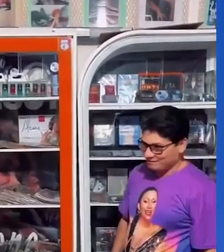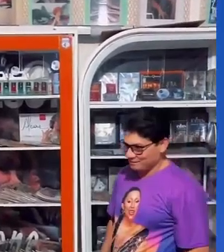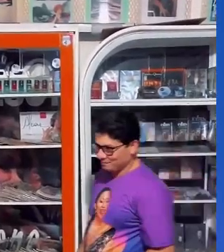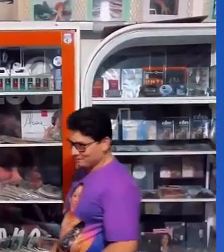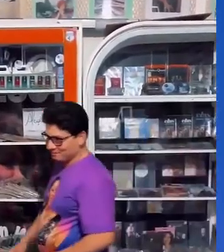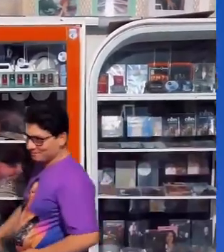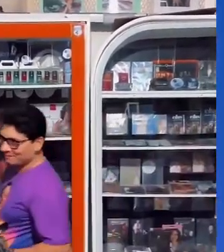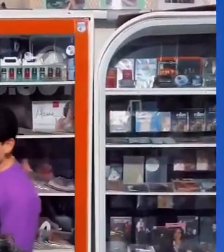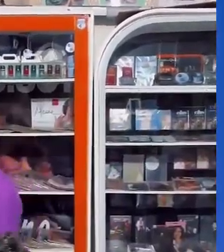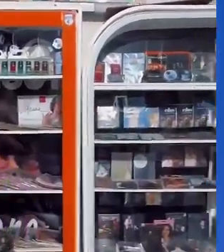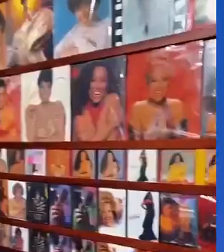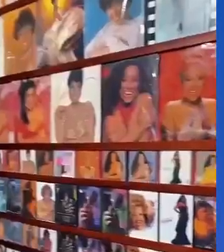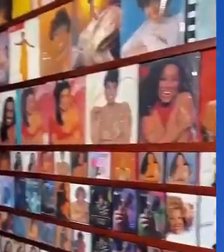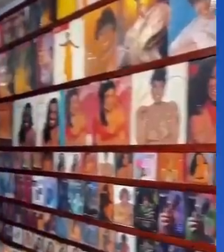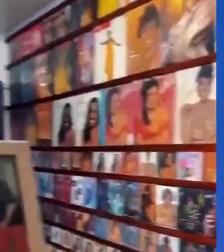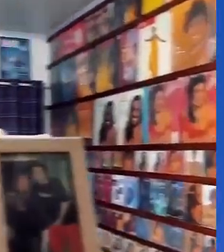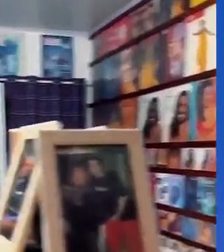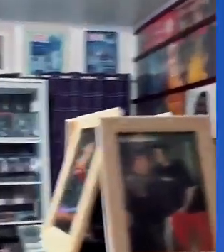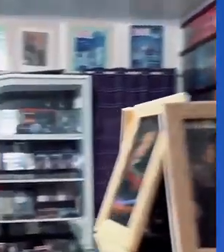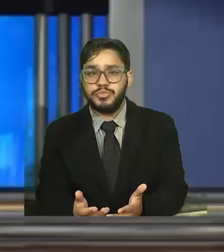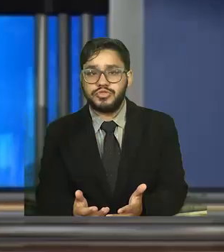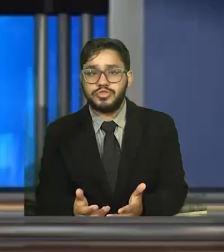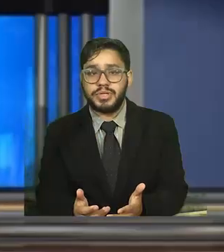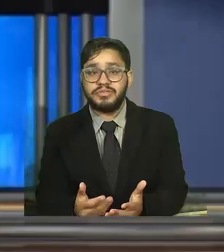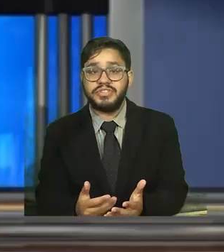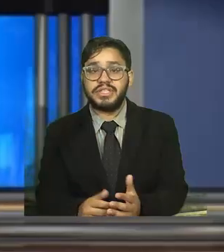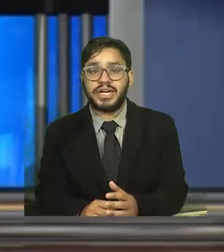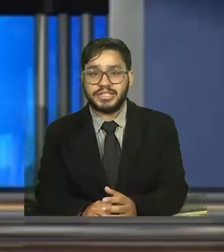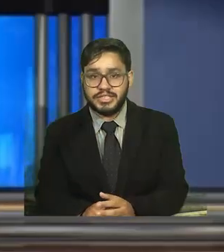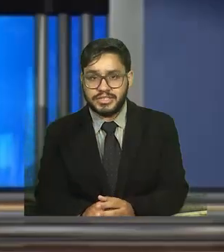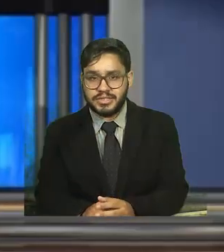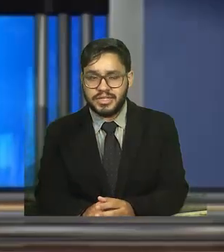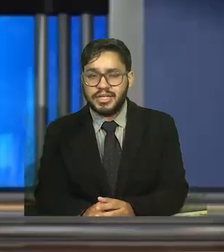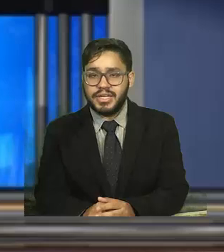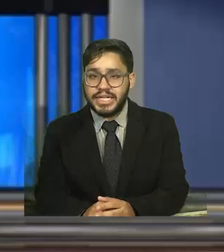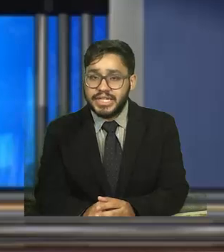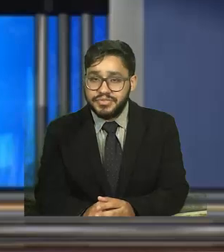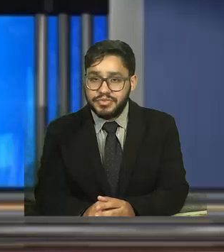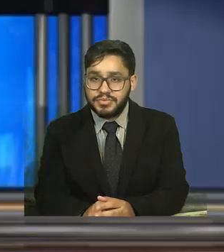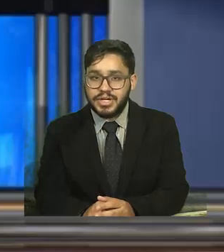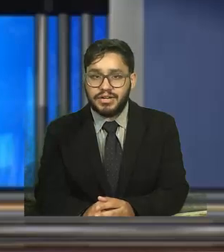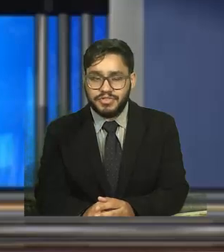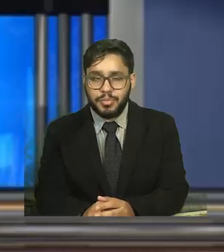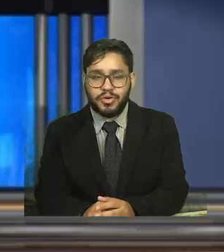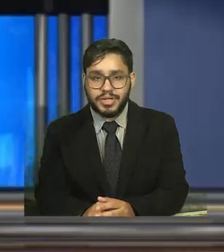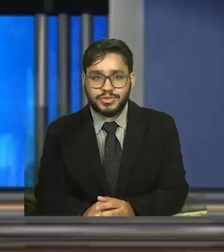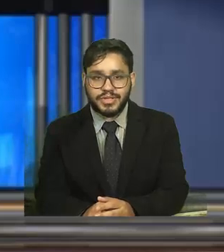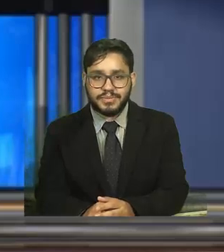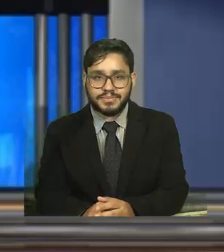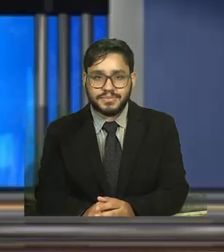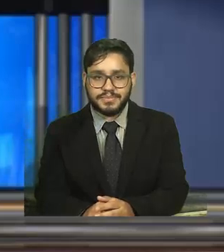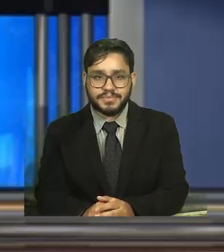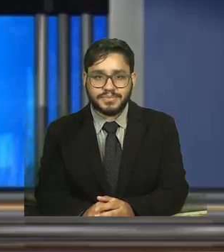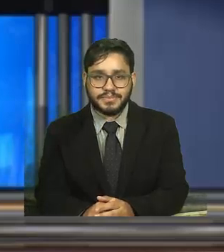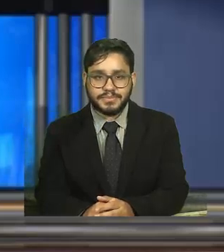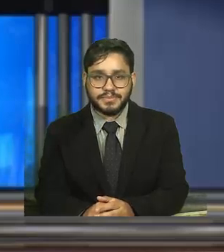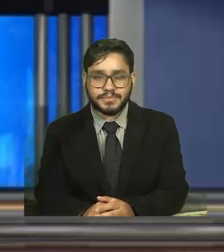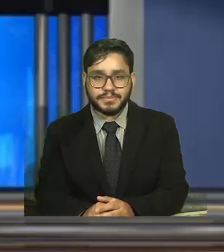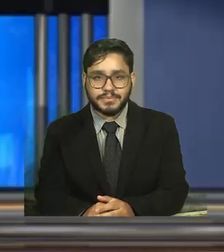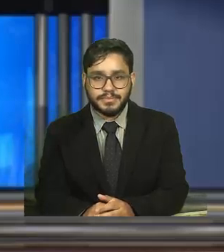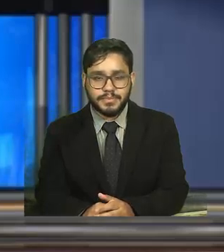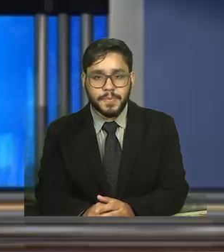ela, pôsteres, reportagens e mimos sobre a vida da artista. Incrível, afirmou a cantora.